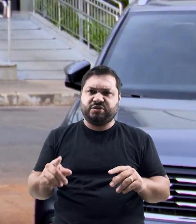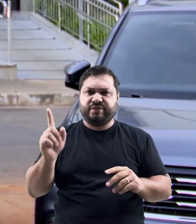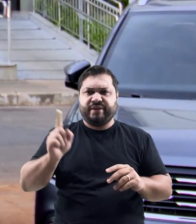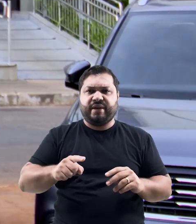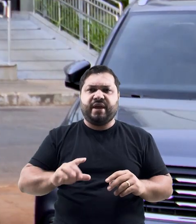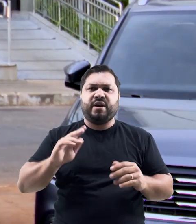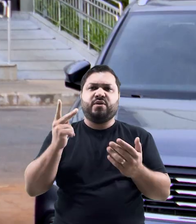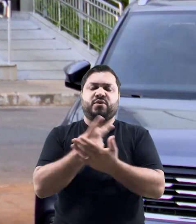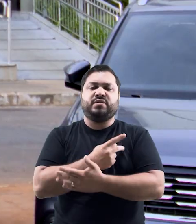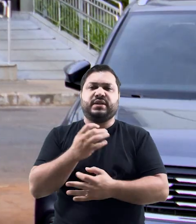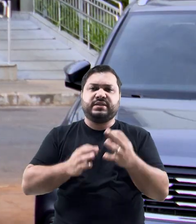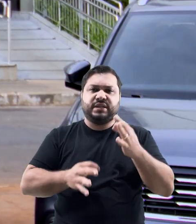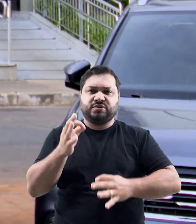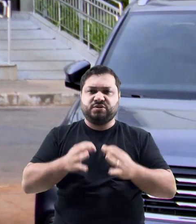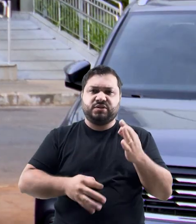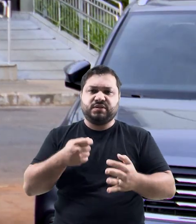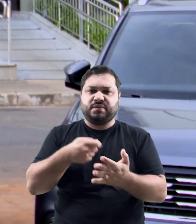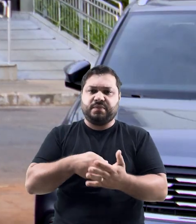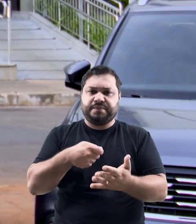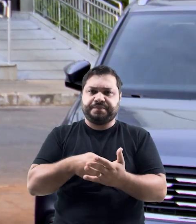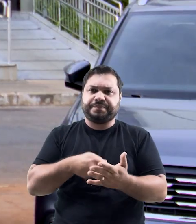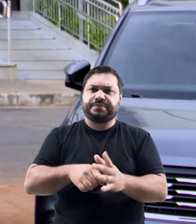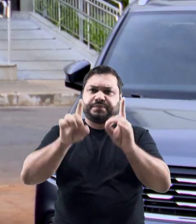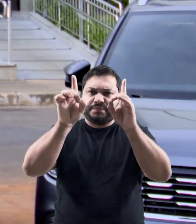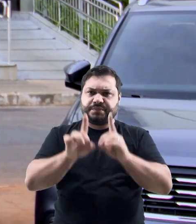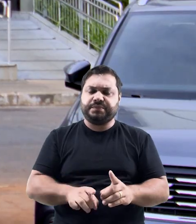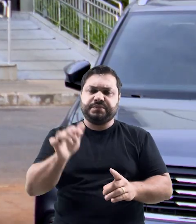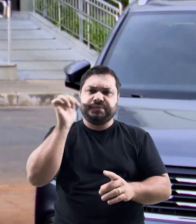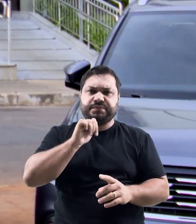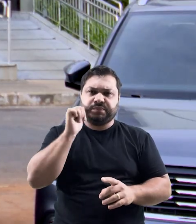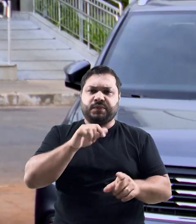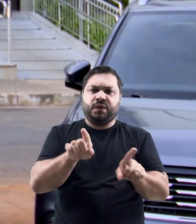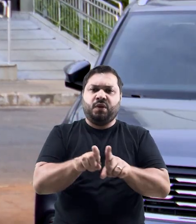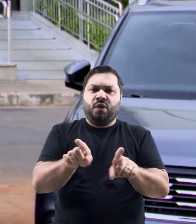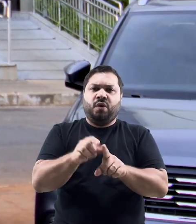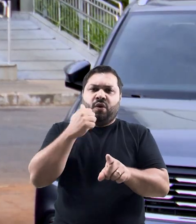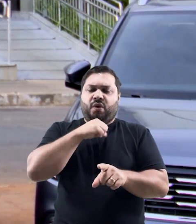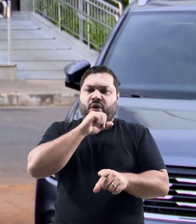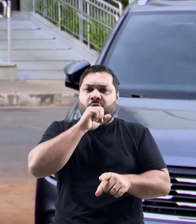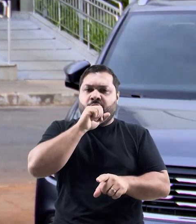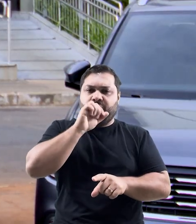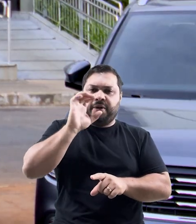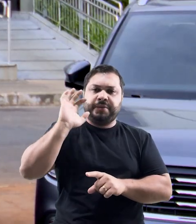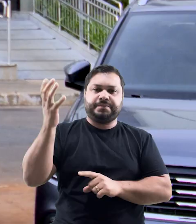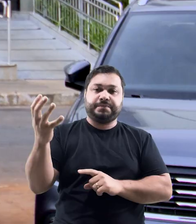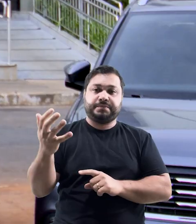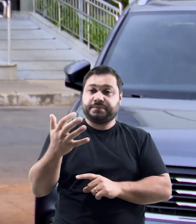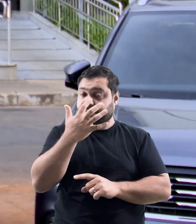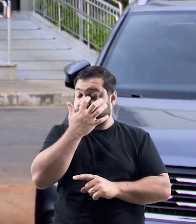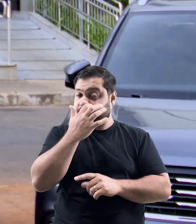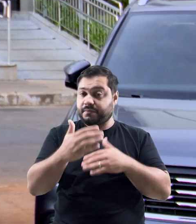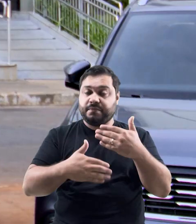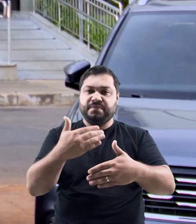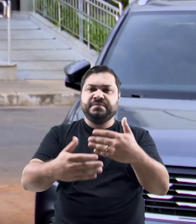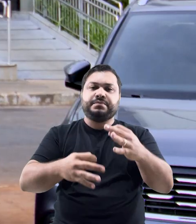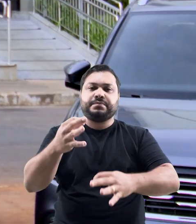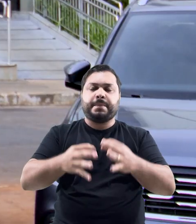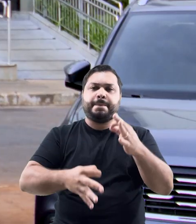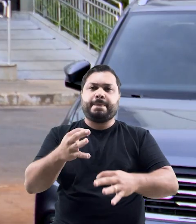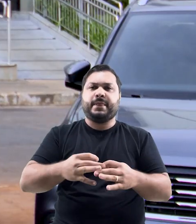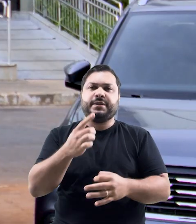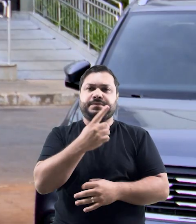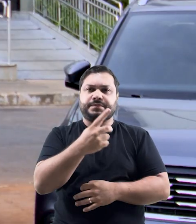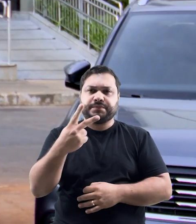É quando entra a justiça para garantir o direito dessas mulheres e mães. Foi o que aconteceu em um processo julgado